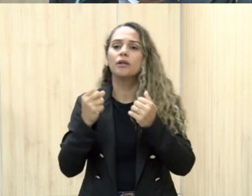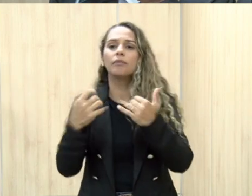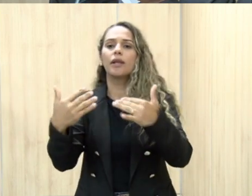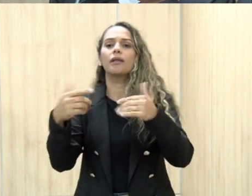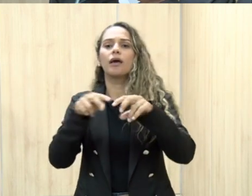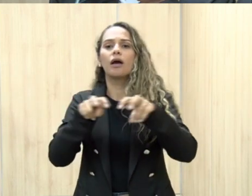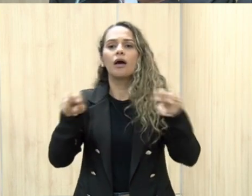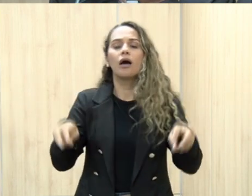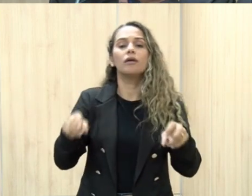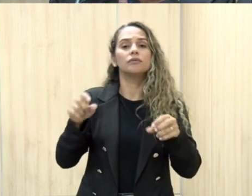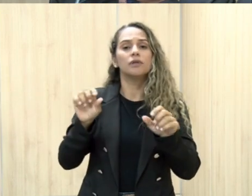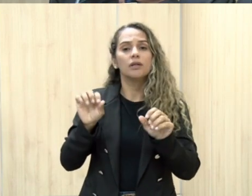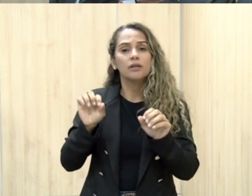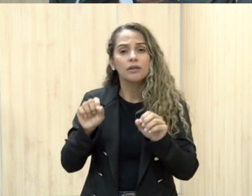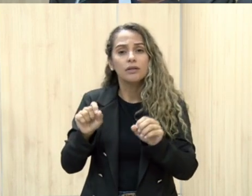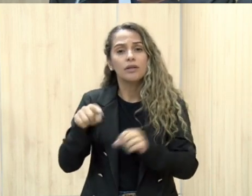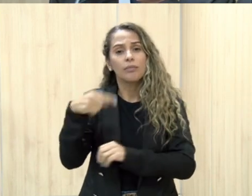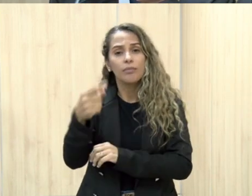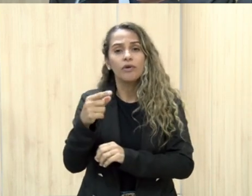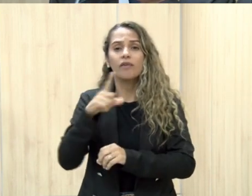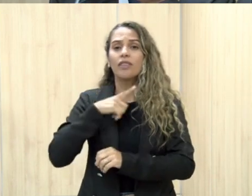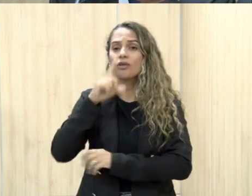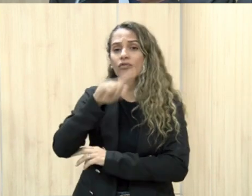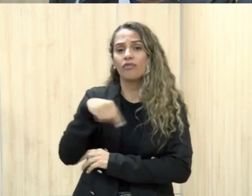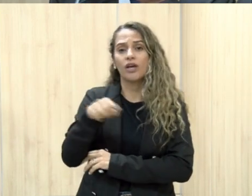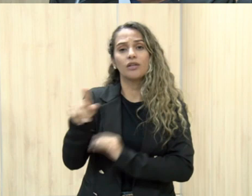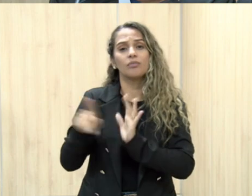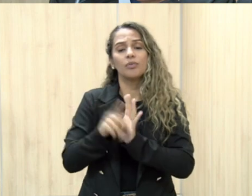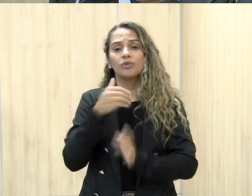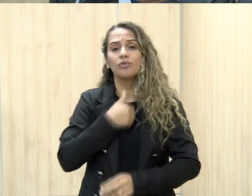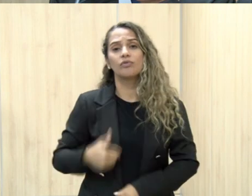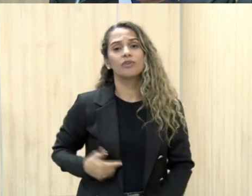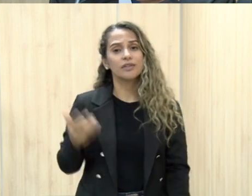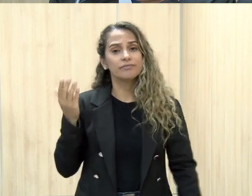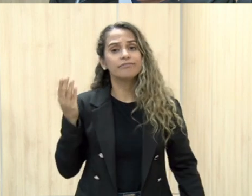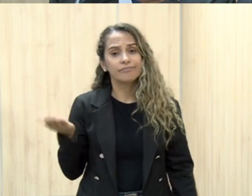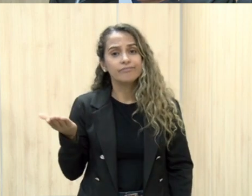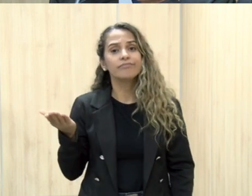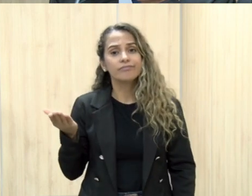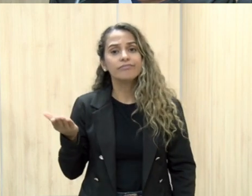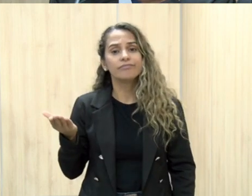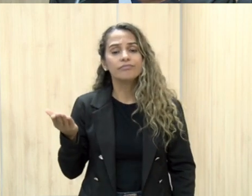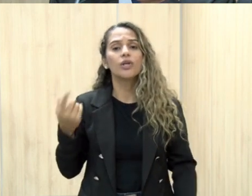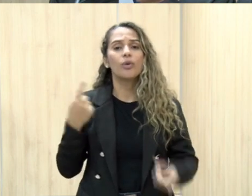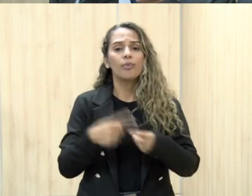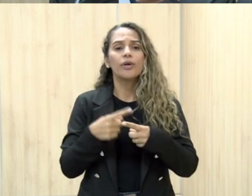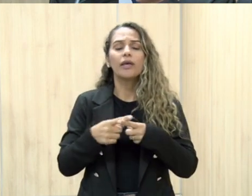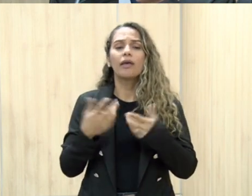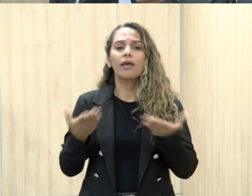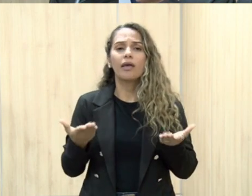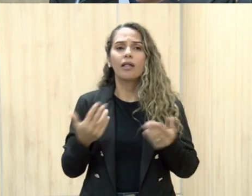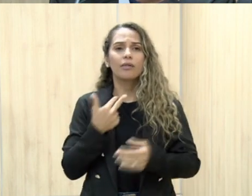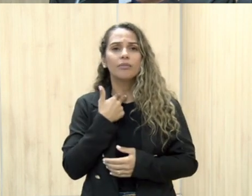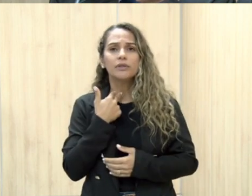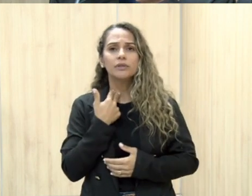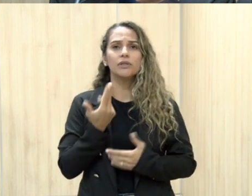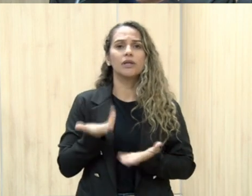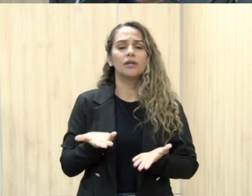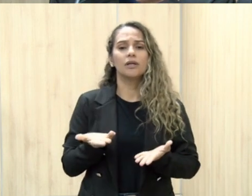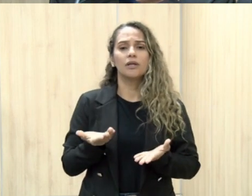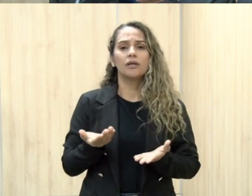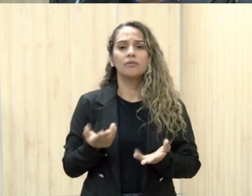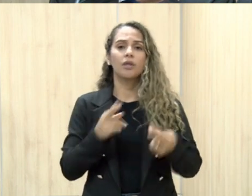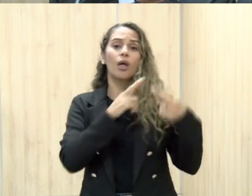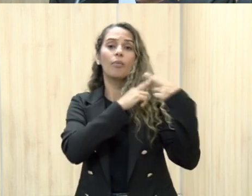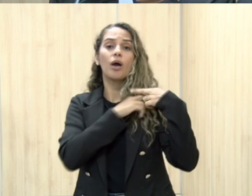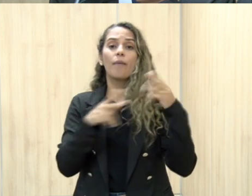será aprovada e a gente vai sofrer um veto aqui né por uma invasão eu diria se uma invasão de competência